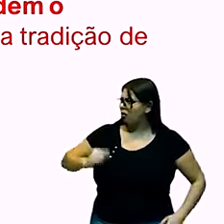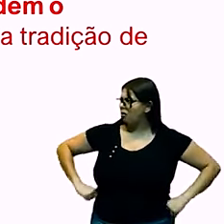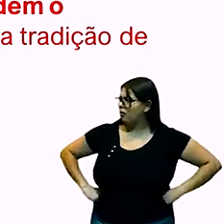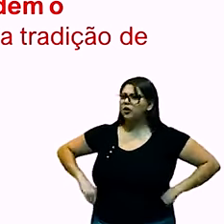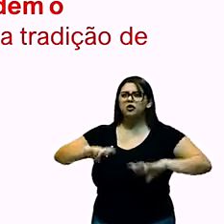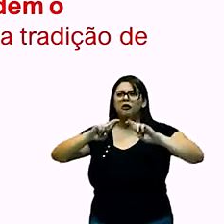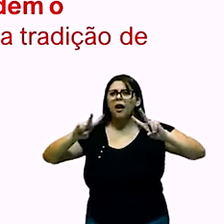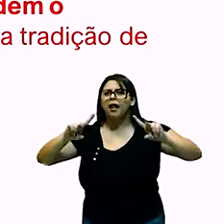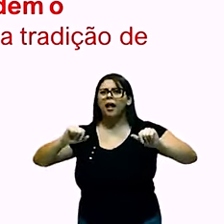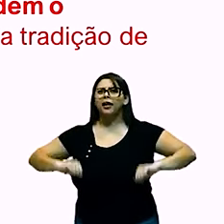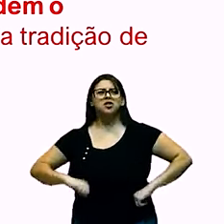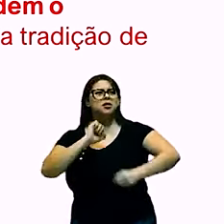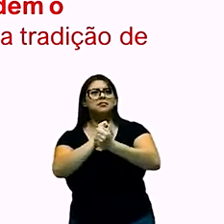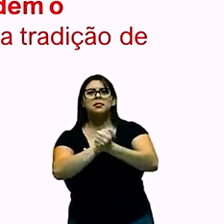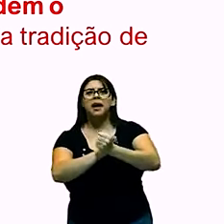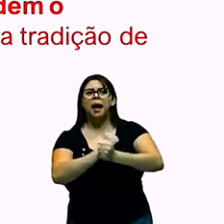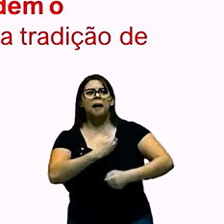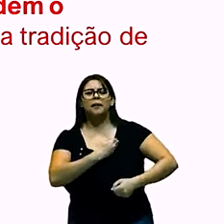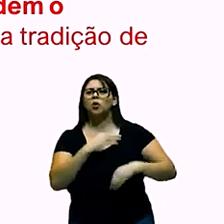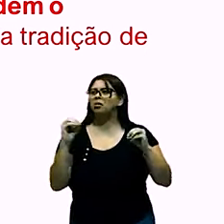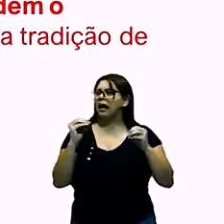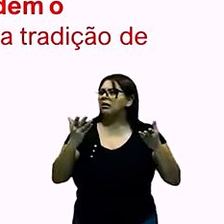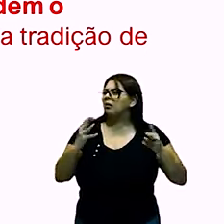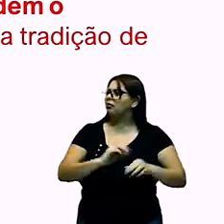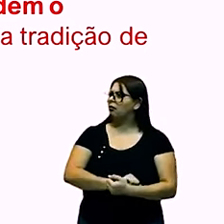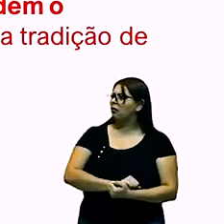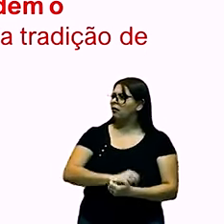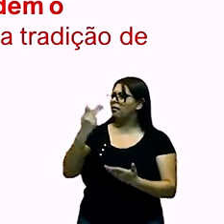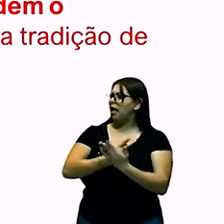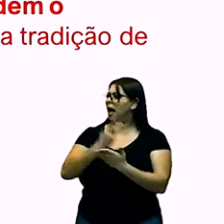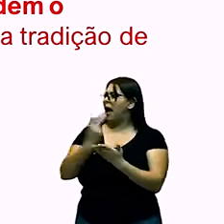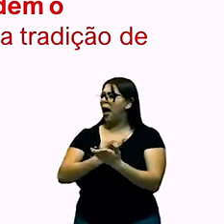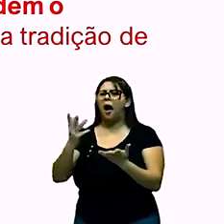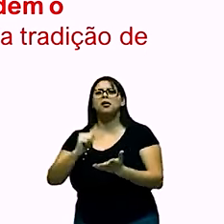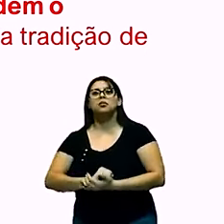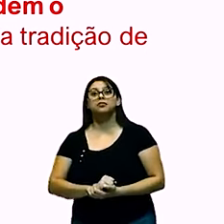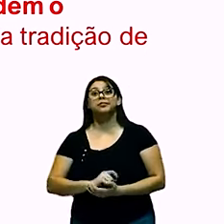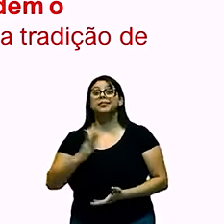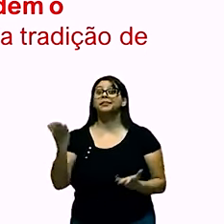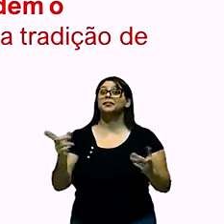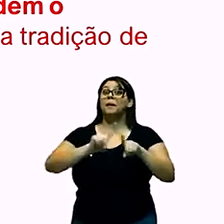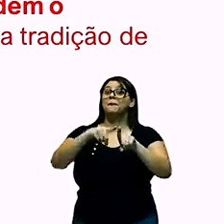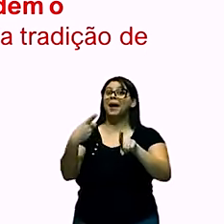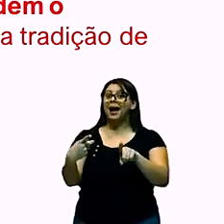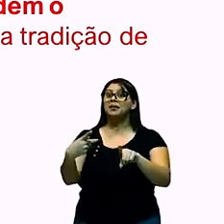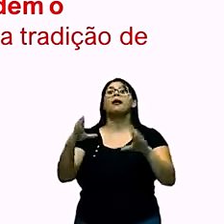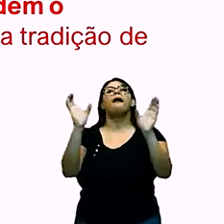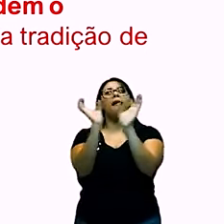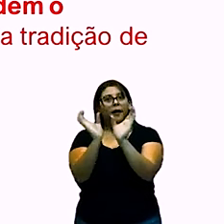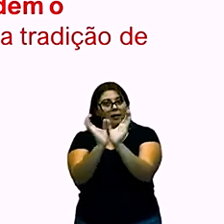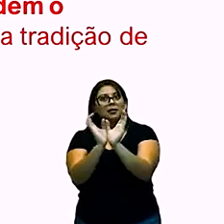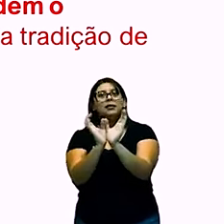Ceia nunca. Era Santa Ceia ou não? Era Santa Ceia, mas não fazia parte da minha tradição.